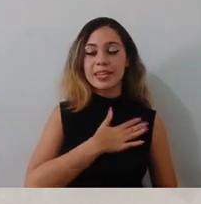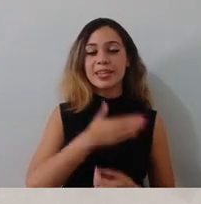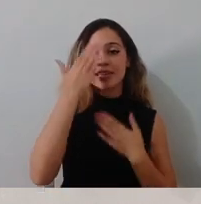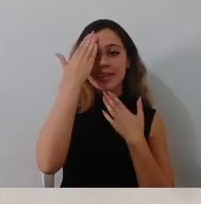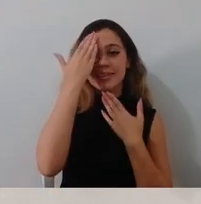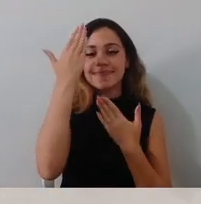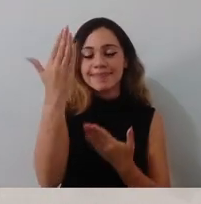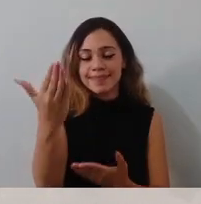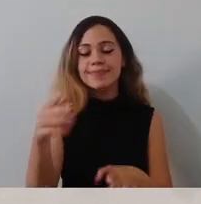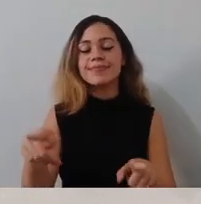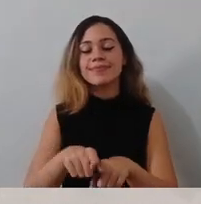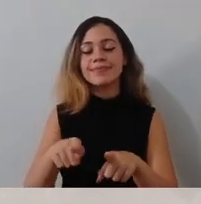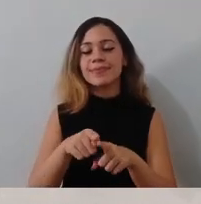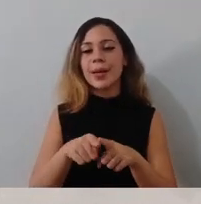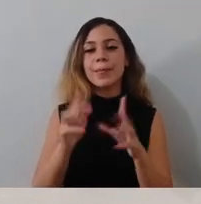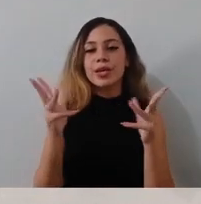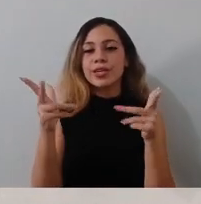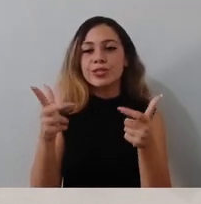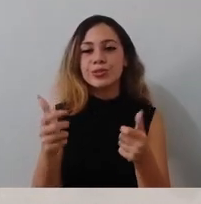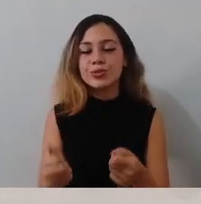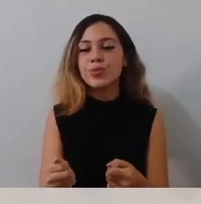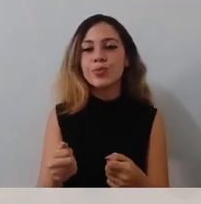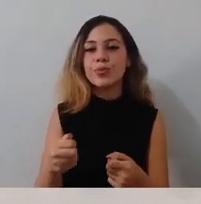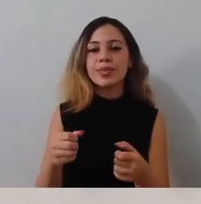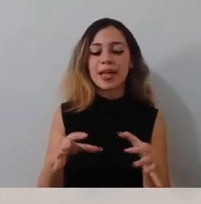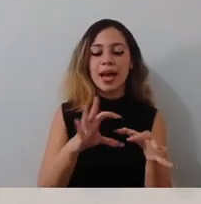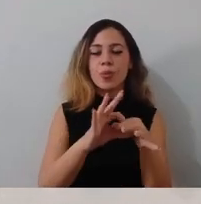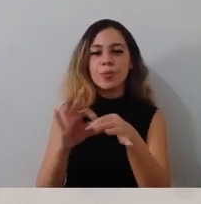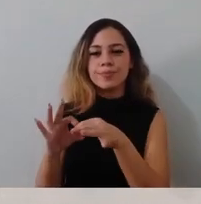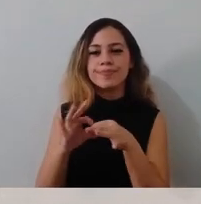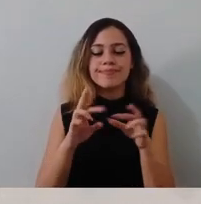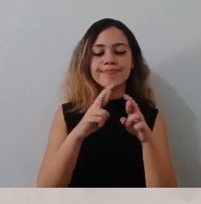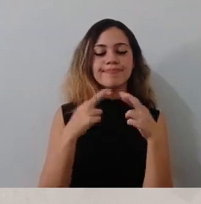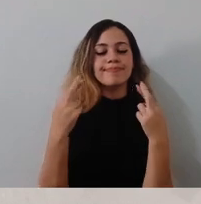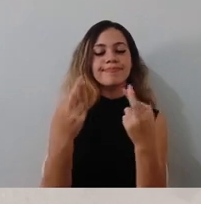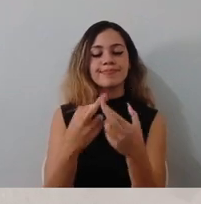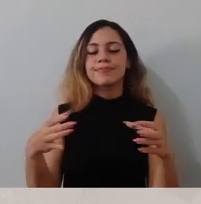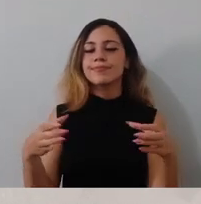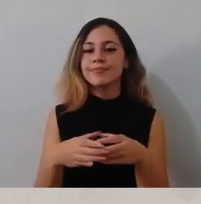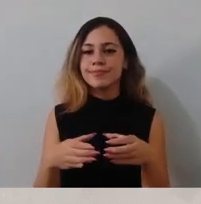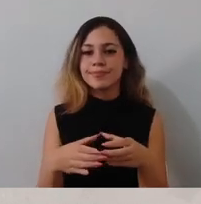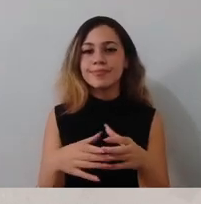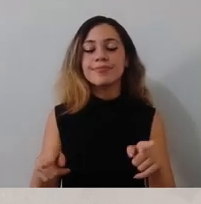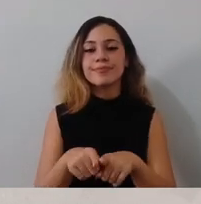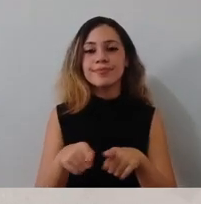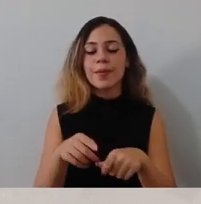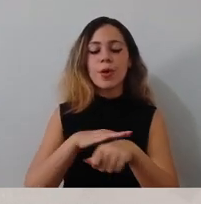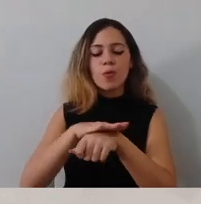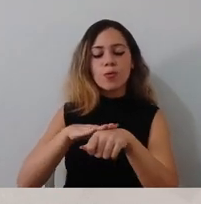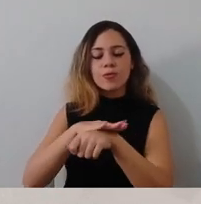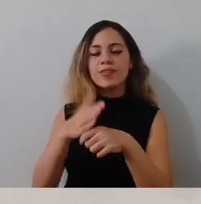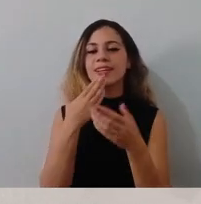Gostaria de agradecer a todos, a FIBEX, a Milva, a Mari, toda a equipe, por esta excelente oportunidade